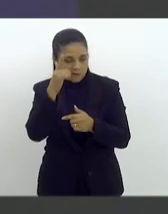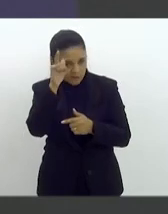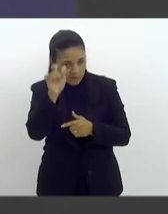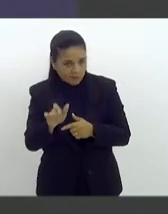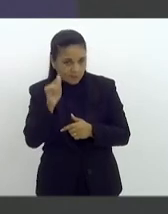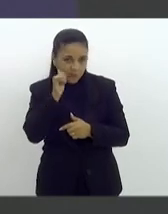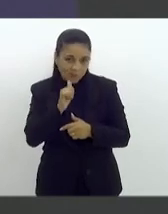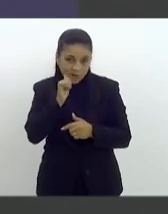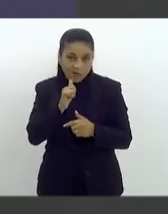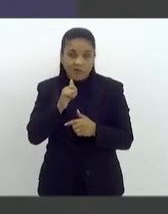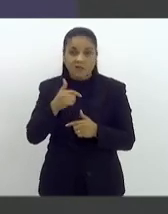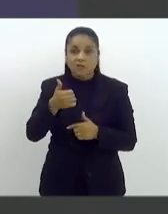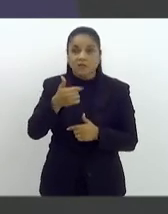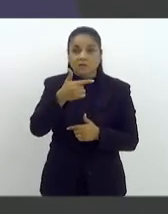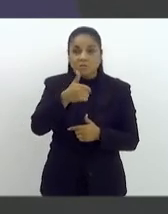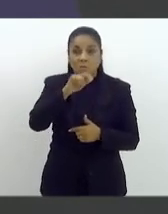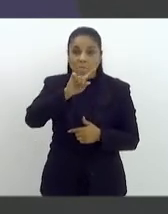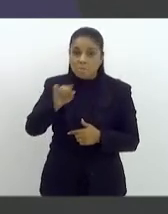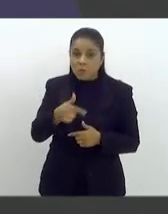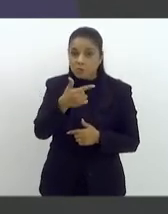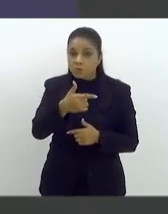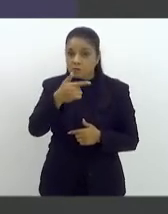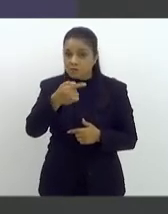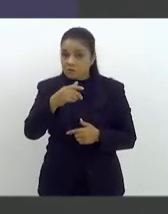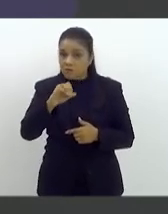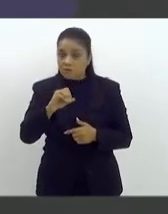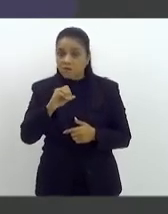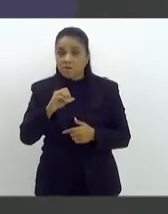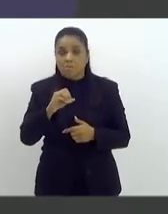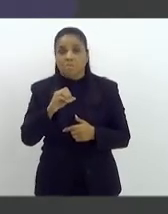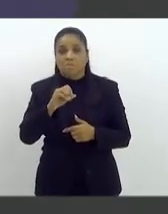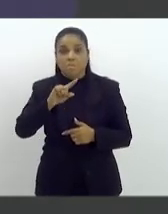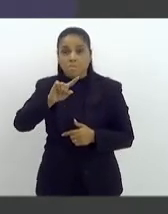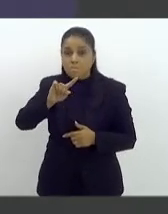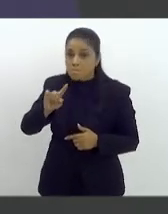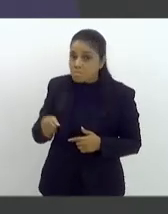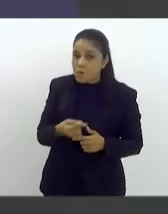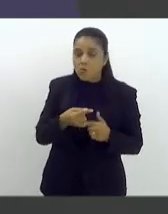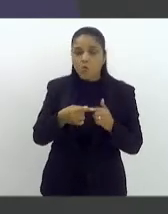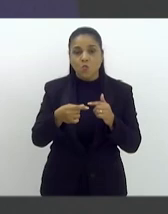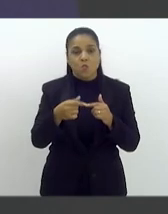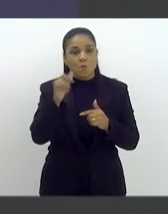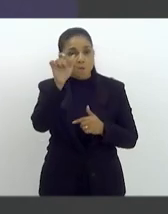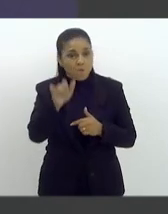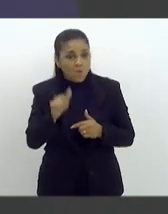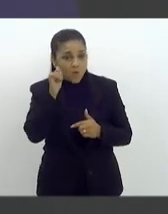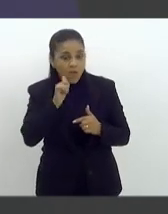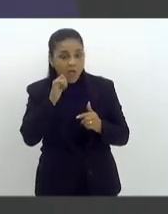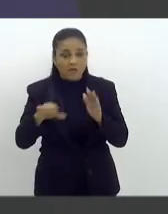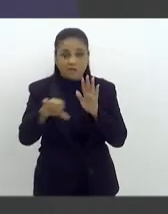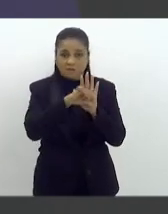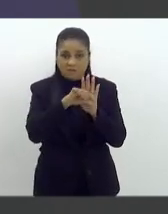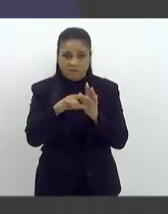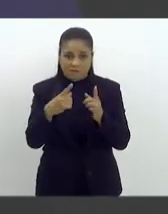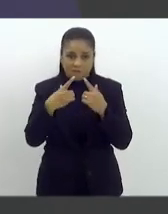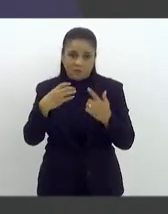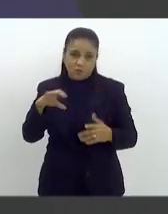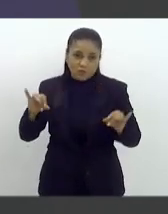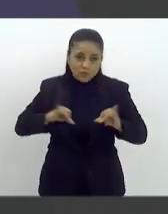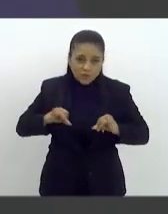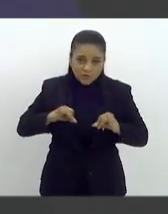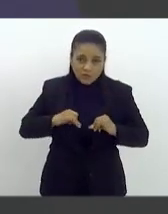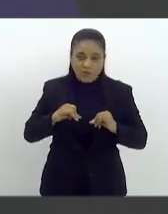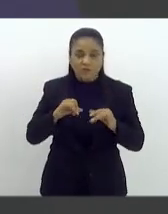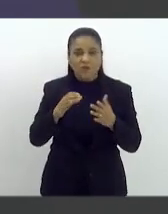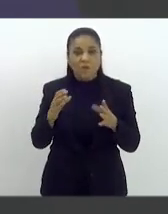vítimas somente desse crime né desses três tipos de crime mas é importante chamar atenção que eles foram contabilizados somente a